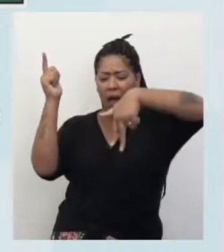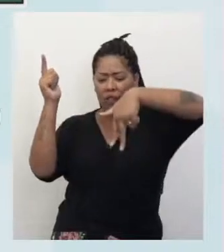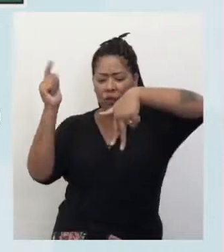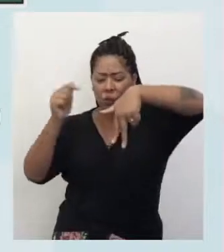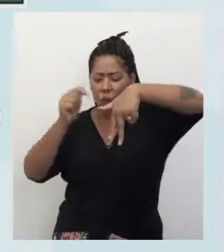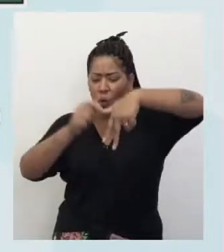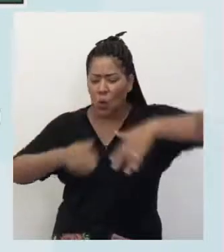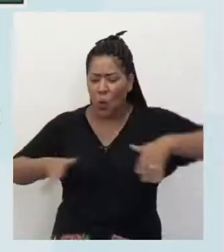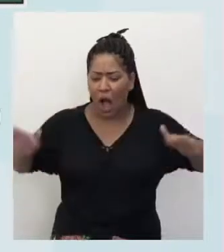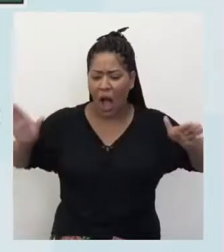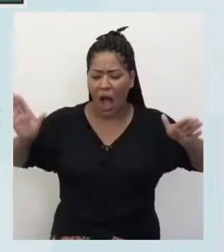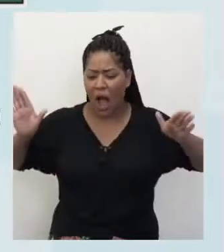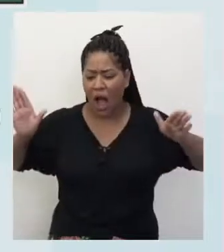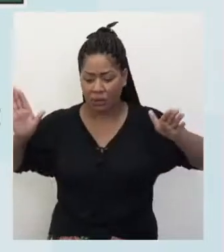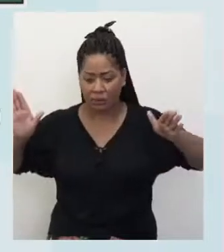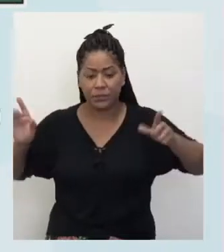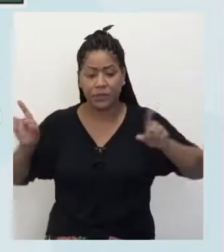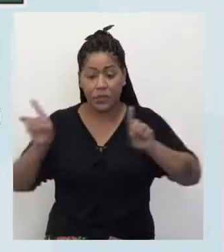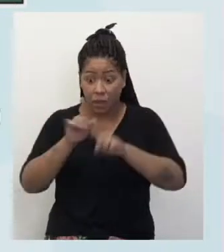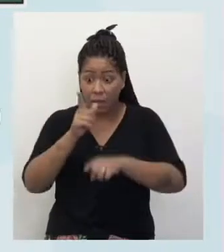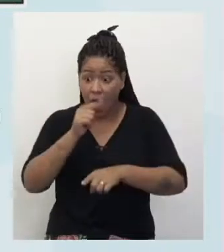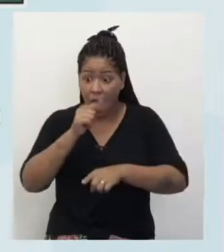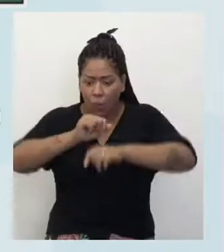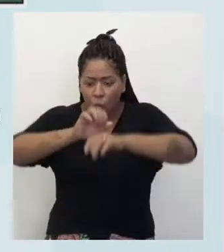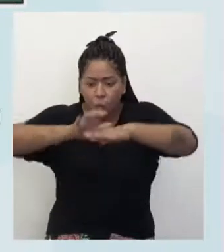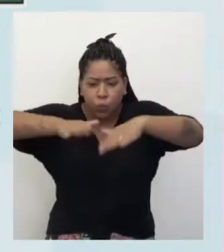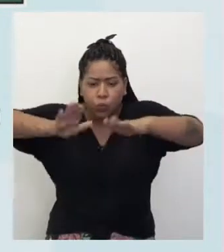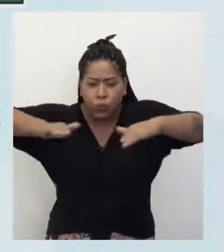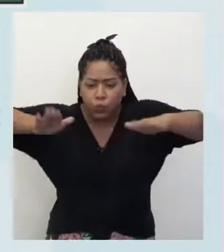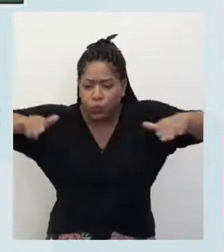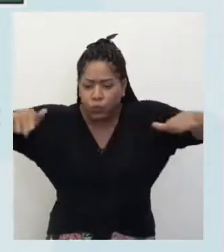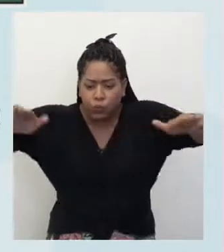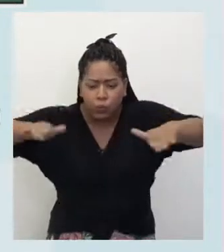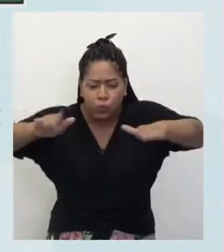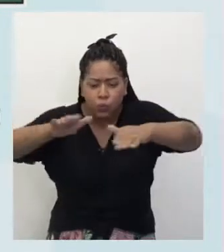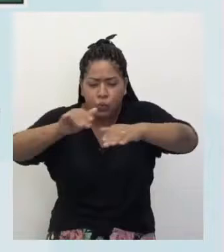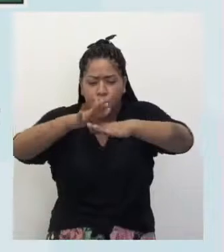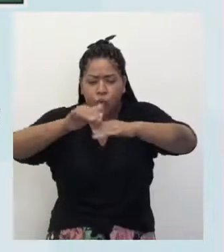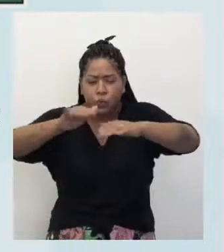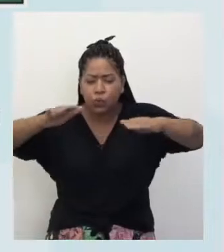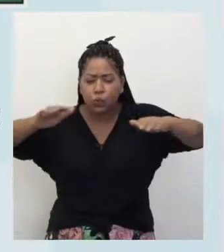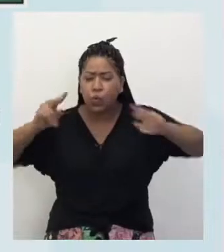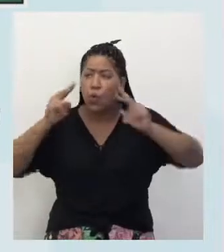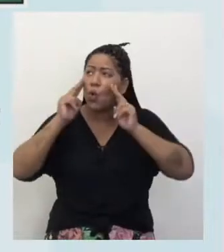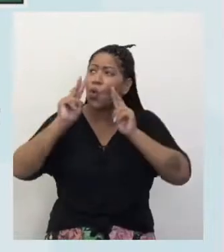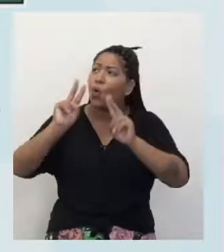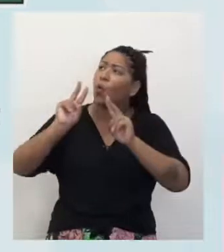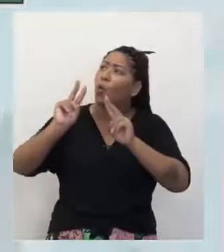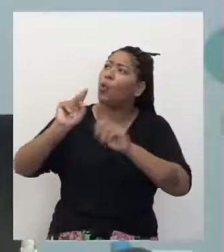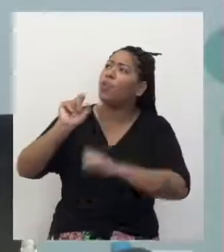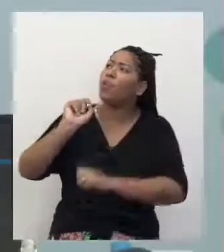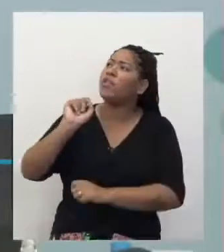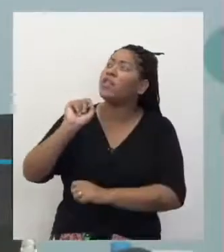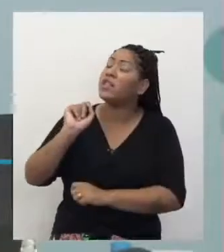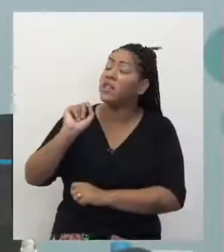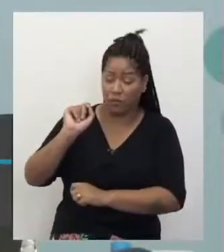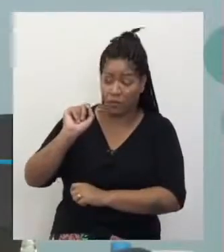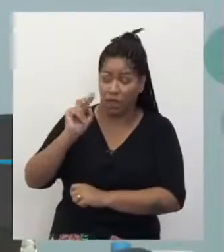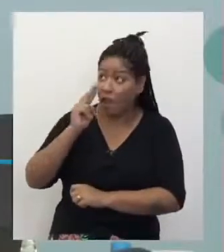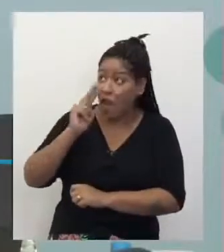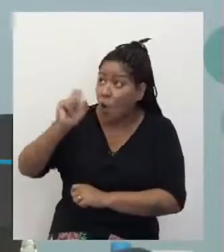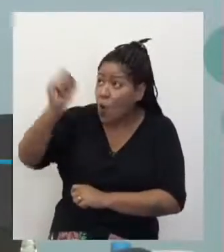né? Temos ali também a questão do horizonte, de novo, né? Porque o mar, né? E o que você encontra nesse horizonte? O